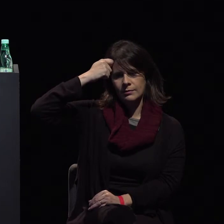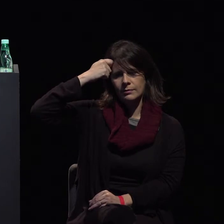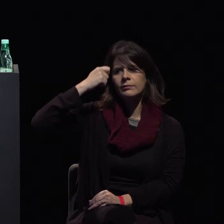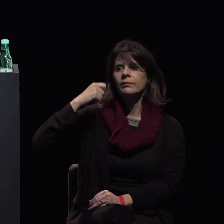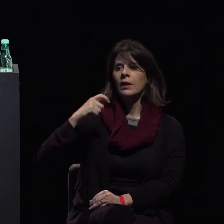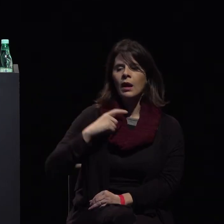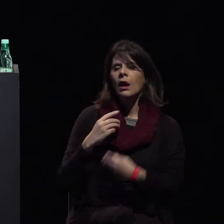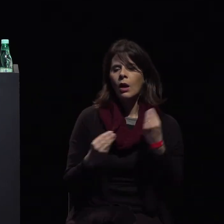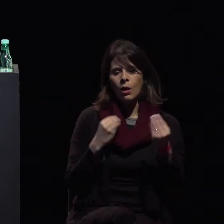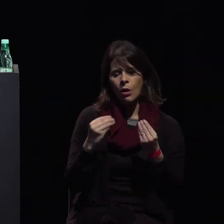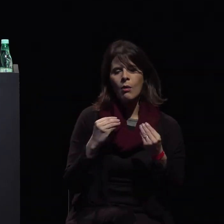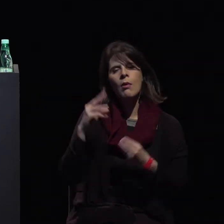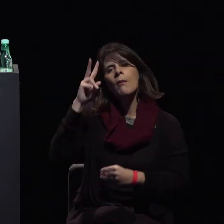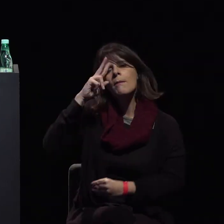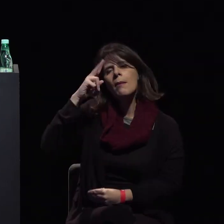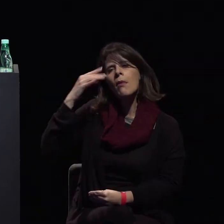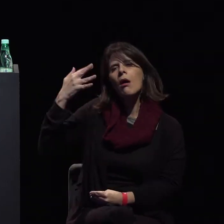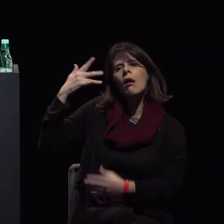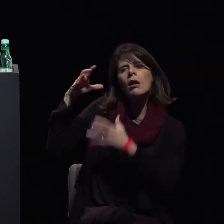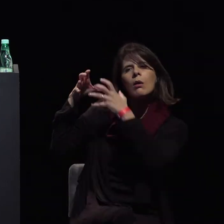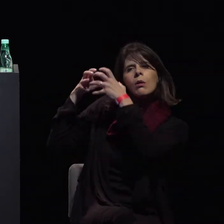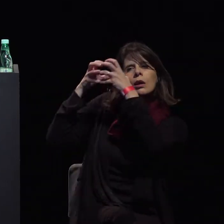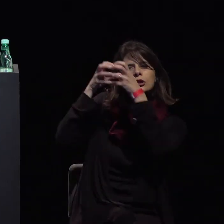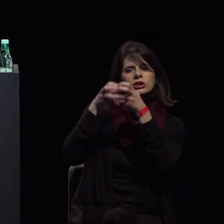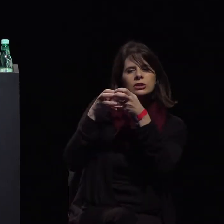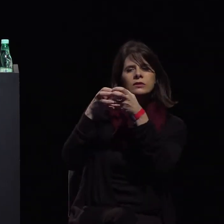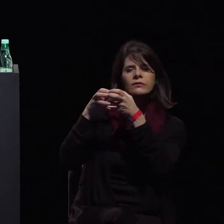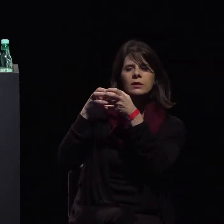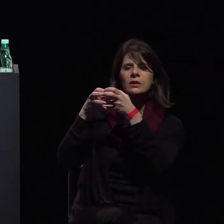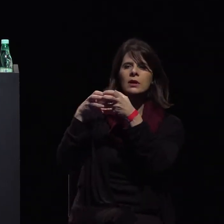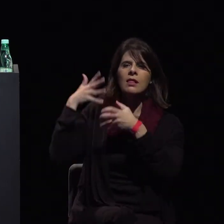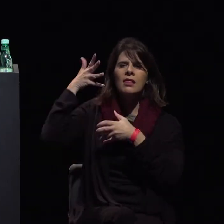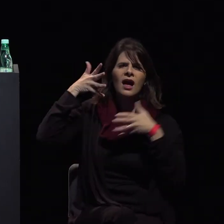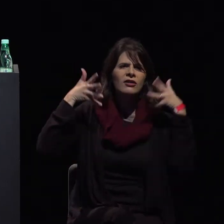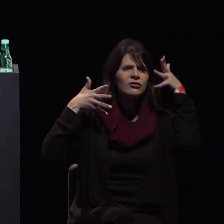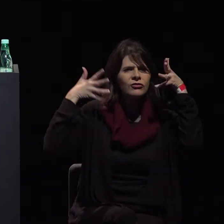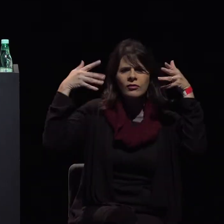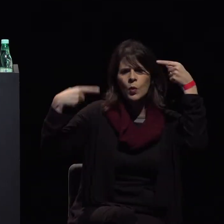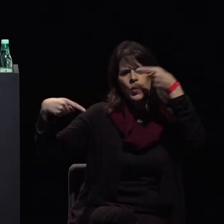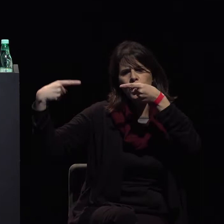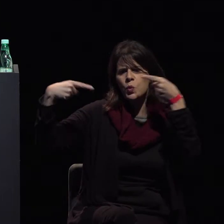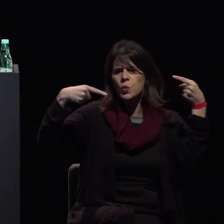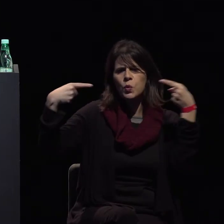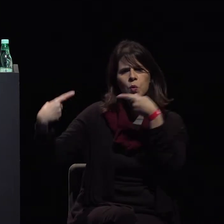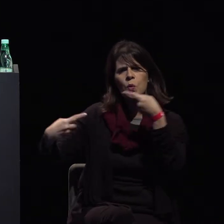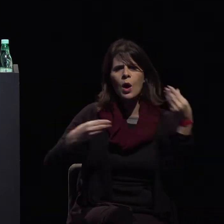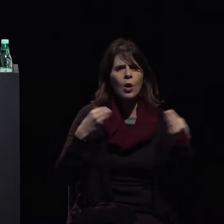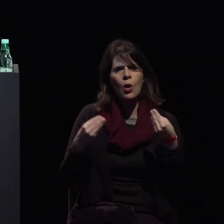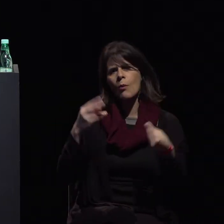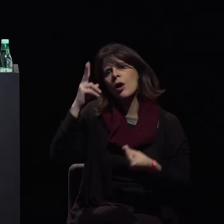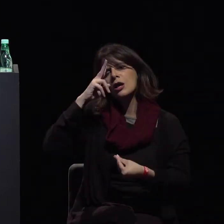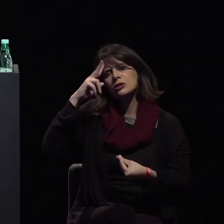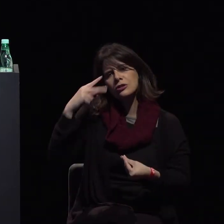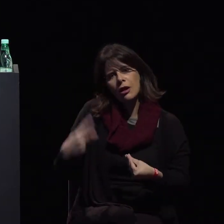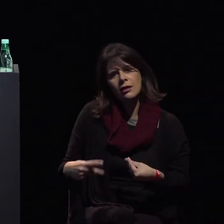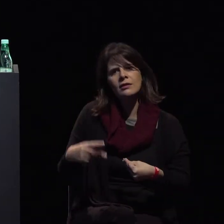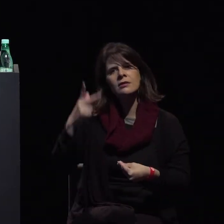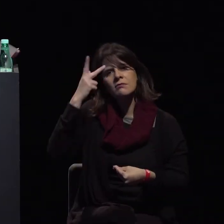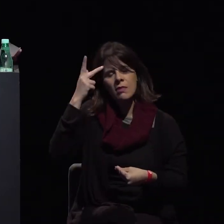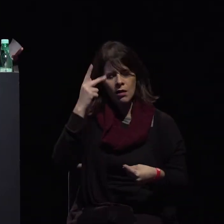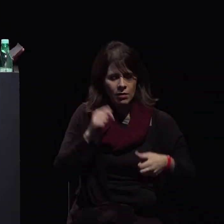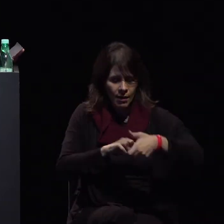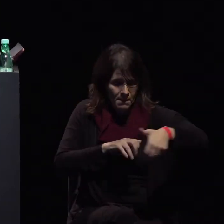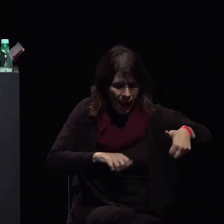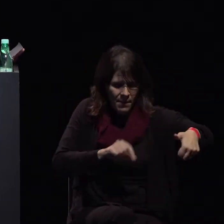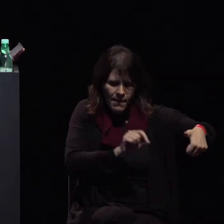memórias coletivas e da disputa de narrativas sobre a historicidade de São Paulo, mapeando lugares de afeto e de